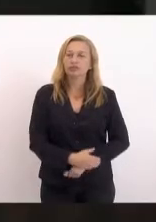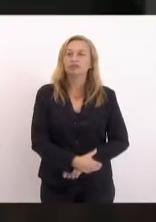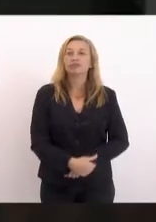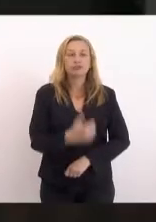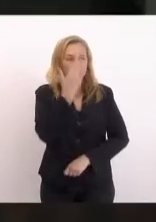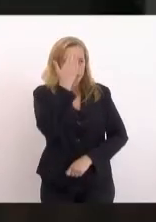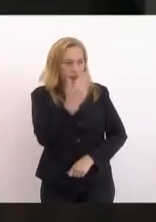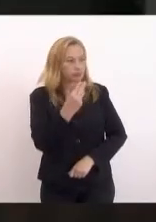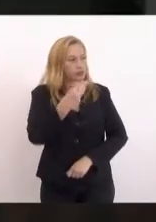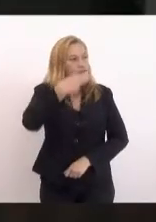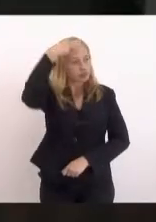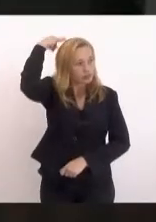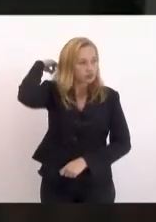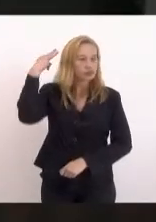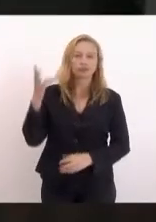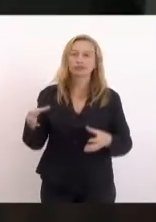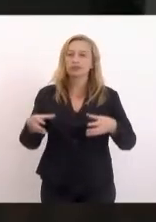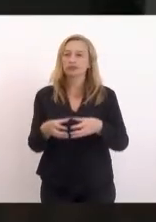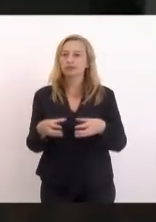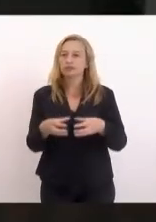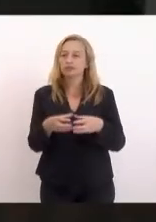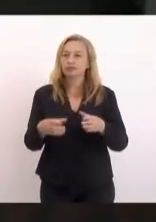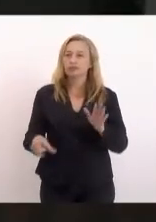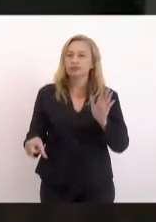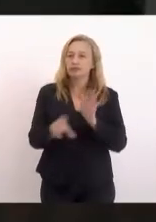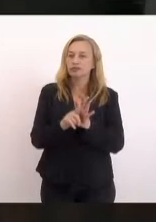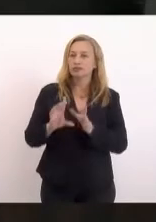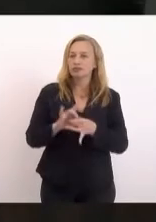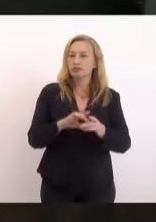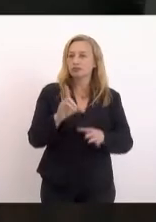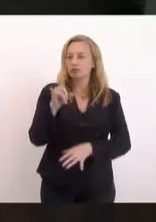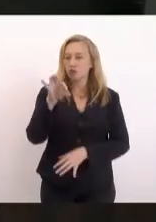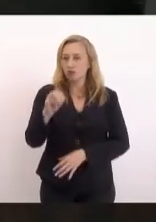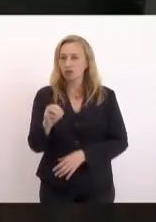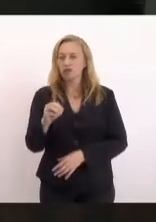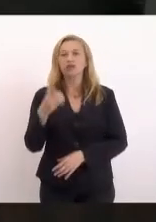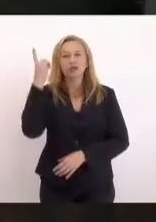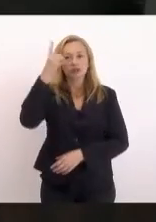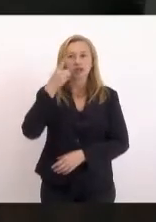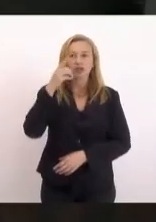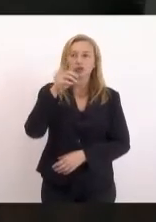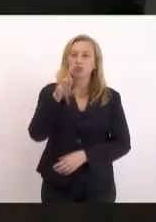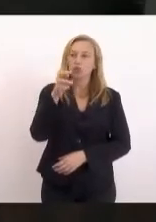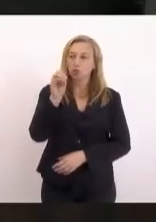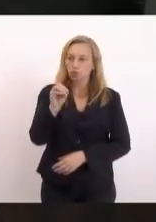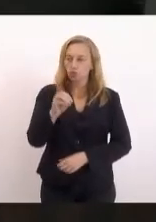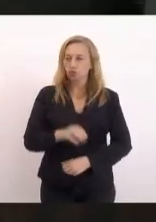Obrigado, Márcio. Pela Comissão de Legislação Complementar e Código, deputado Bruno Dauari.